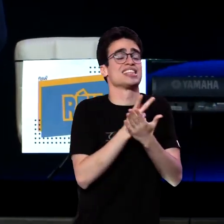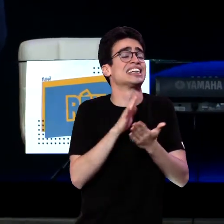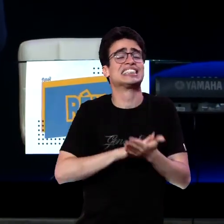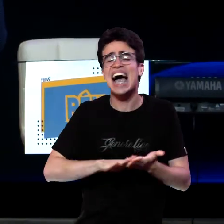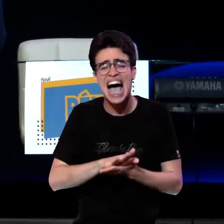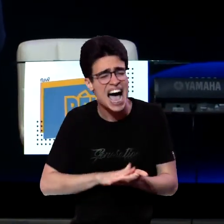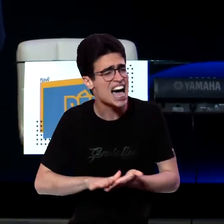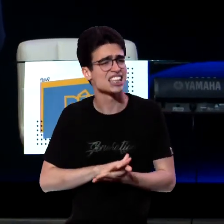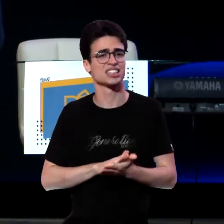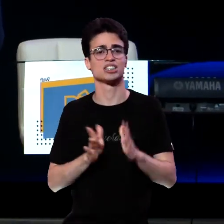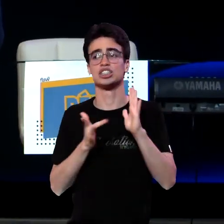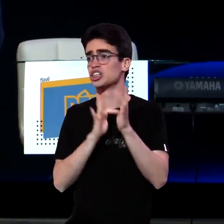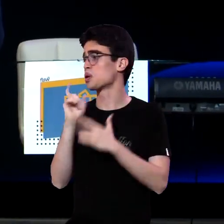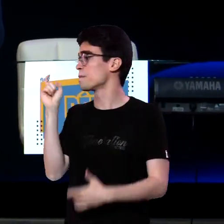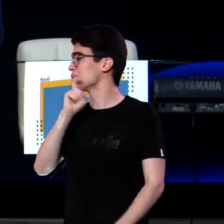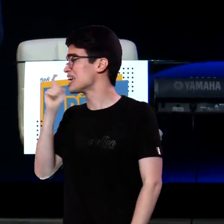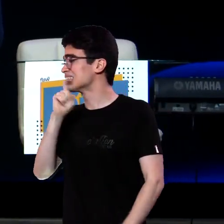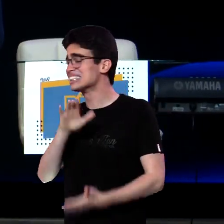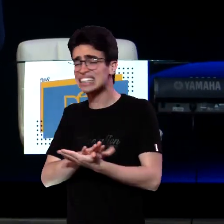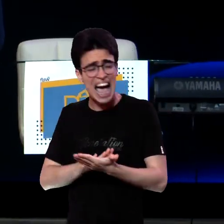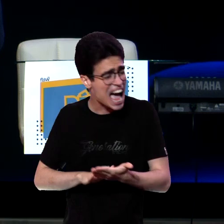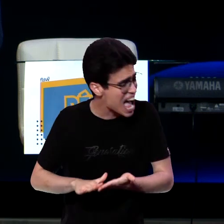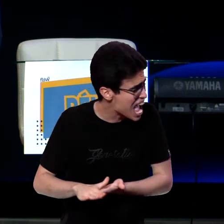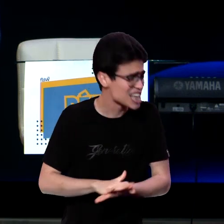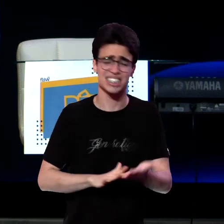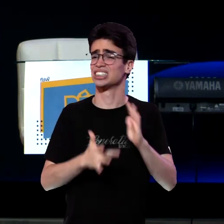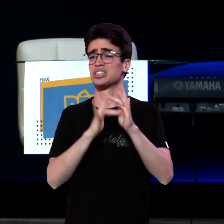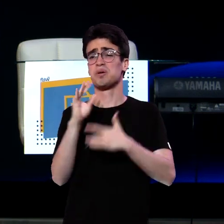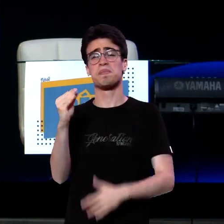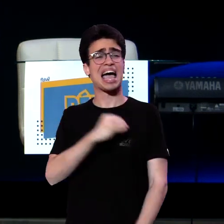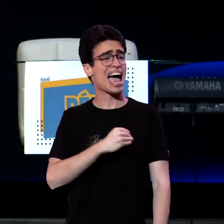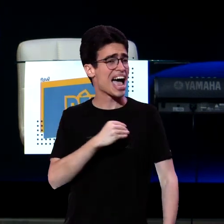disse uma mentira. Ele não pecou.